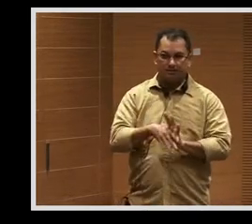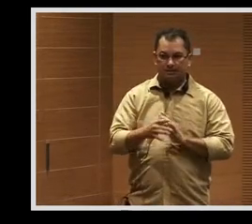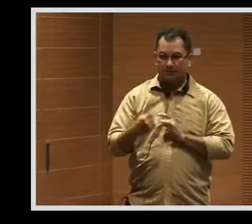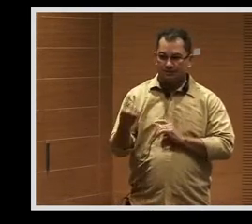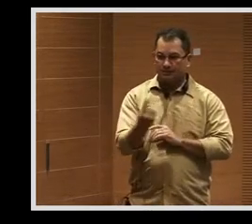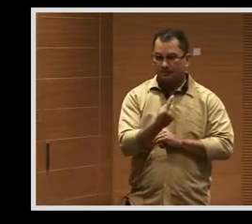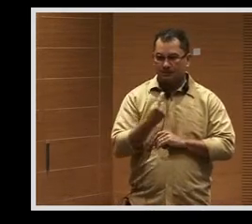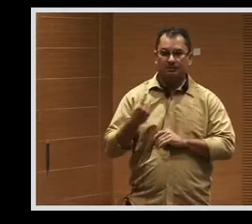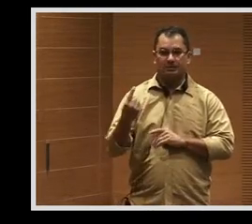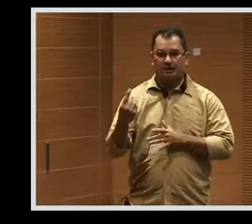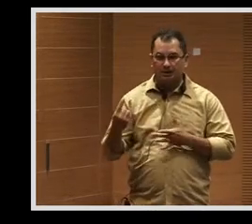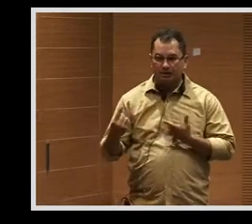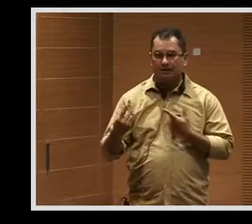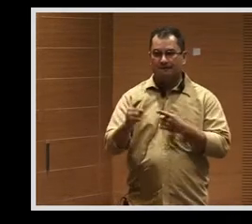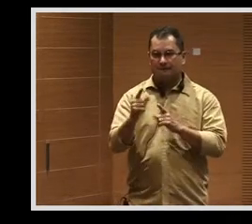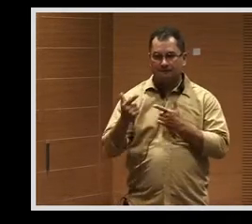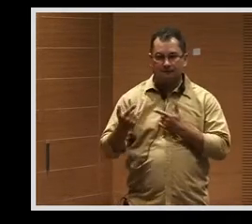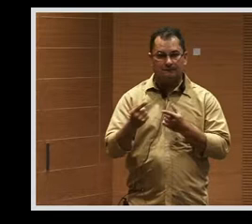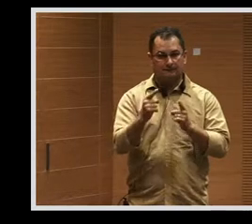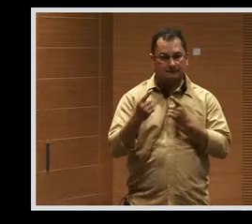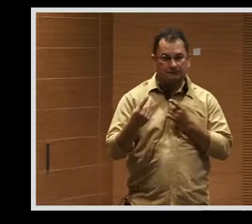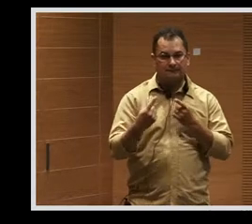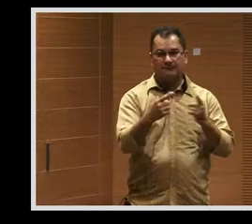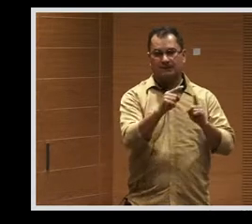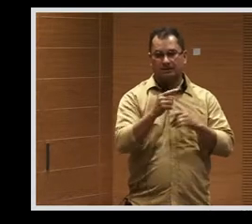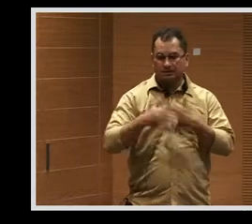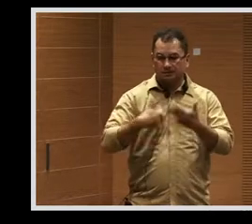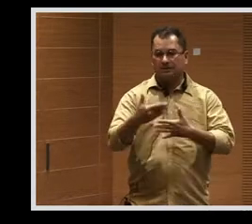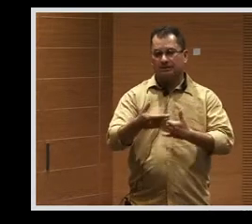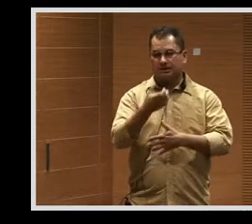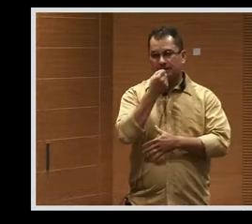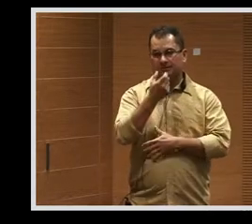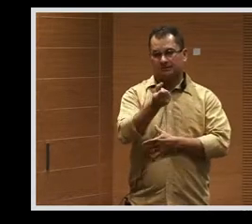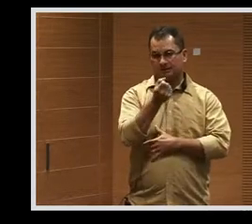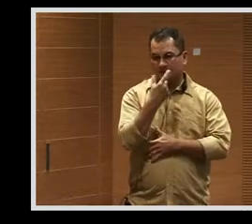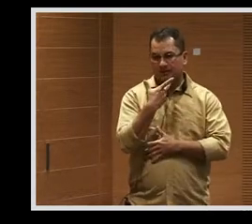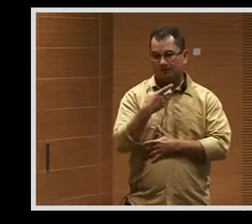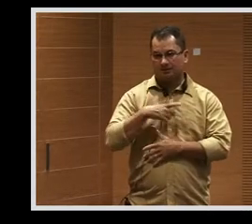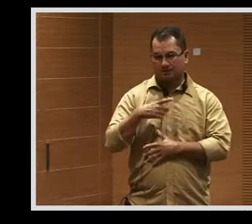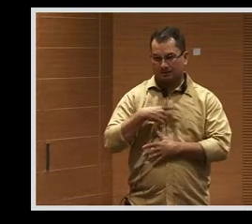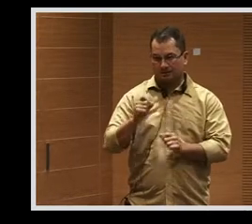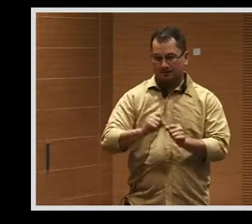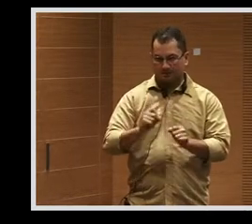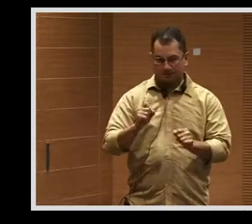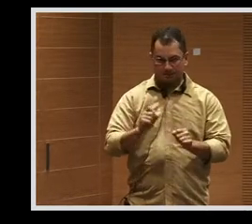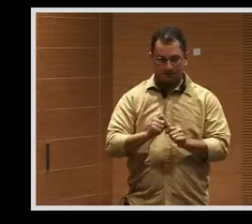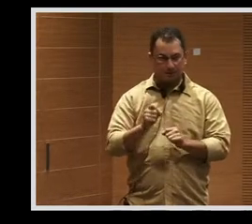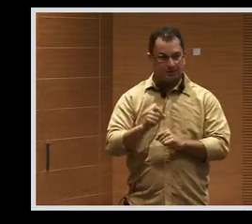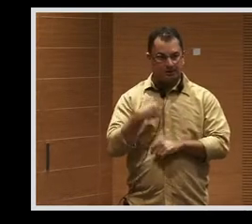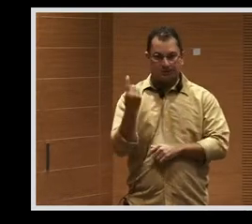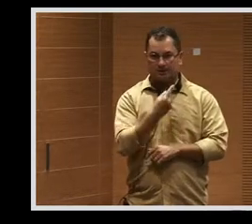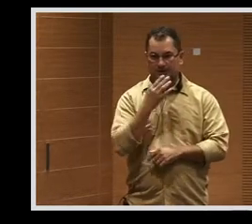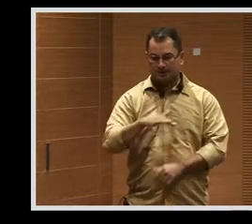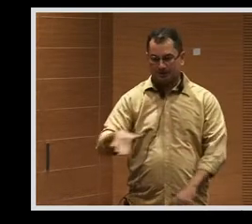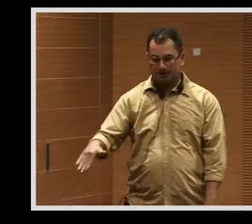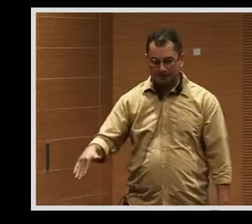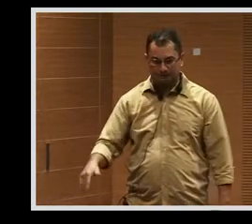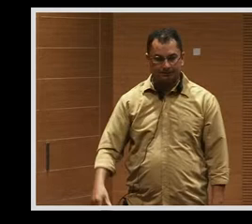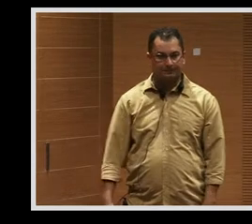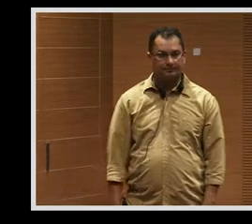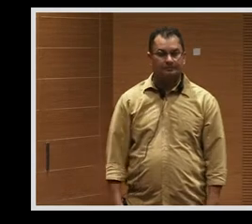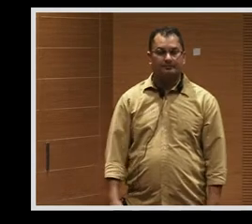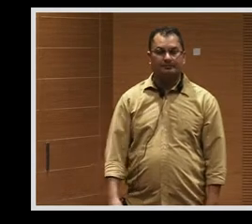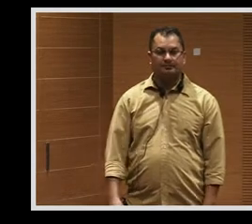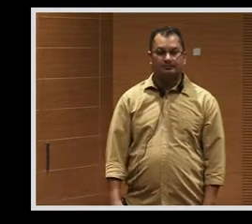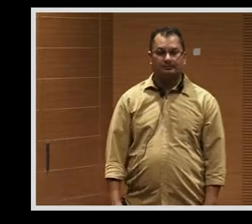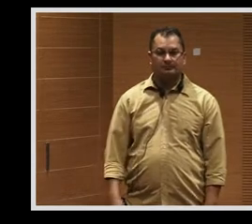provocação que os processos de medicamentalização têm feito com as crianças. Então, para falar